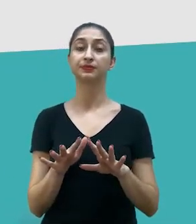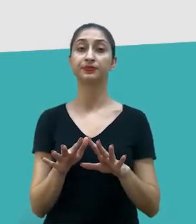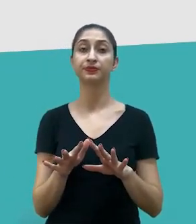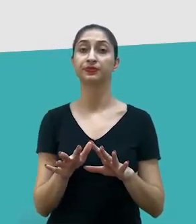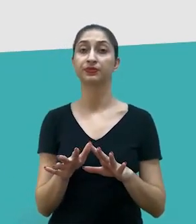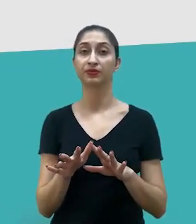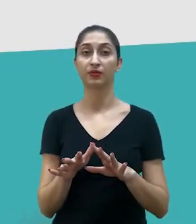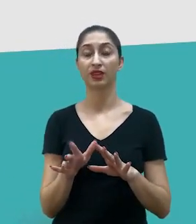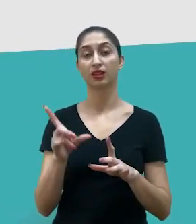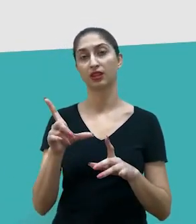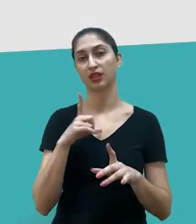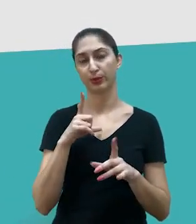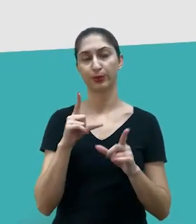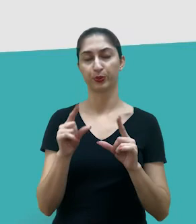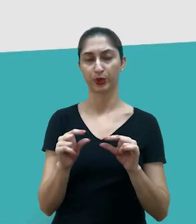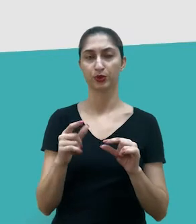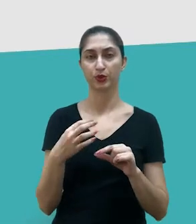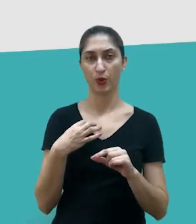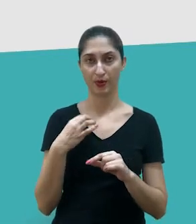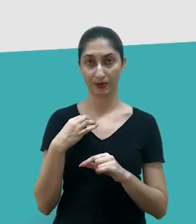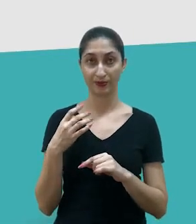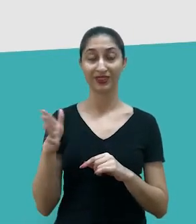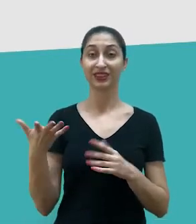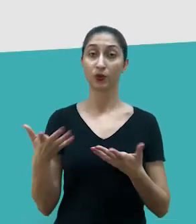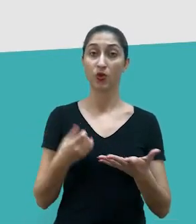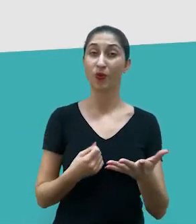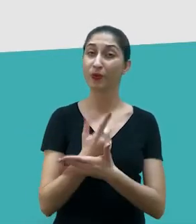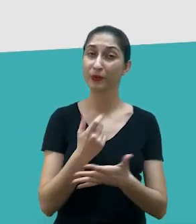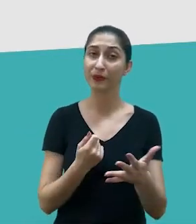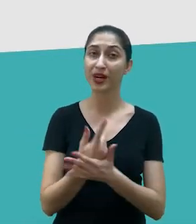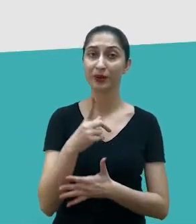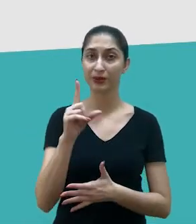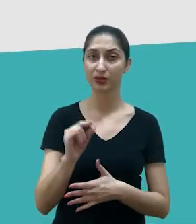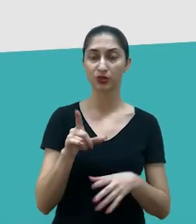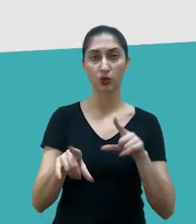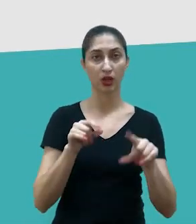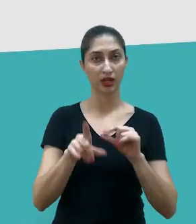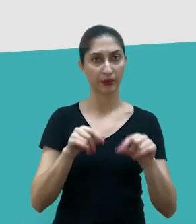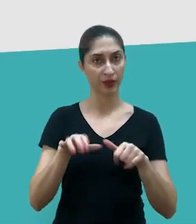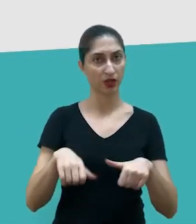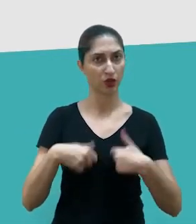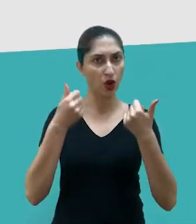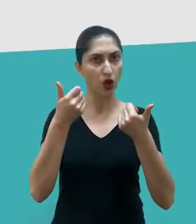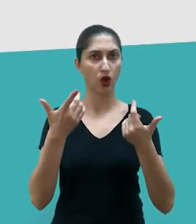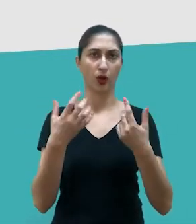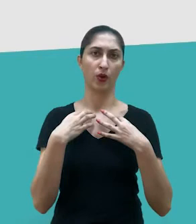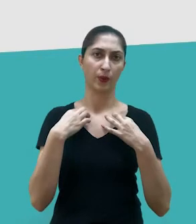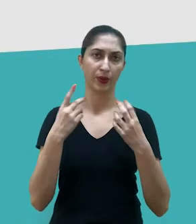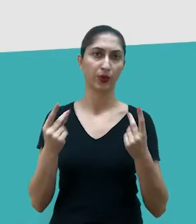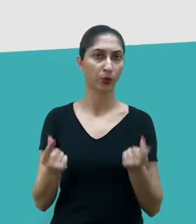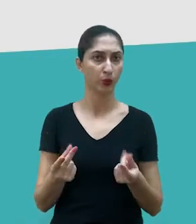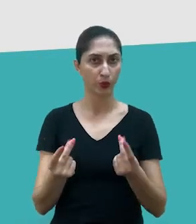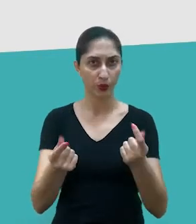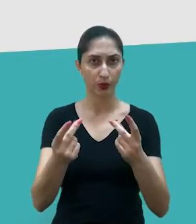mesmo tendo menos roupa. Então, comprar menos, escolher melhor, peças que são mais duráveis,